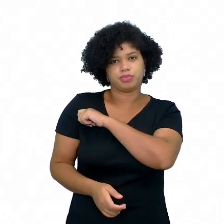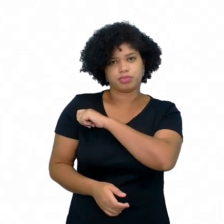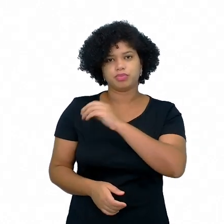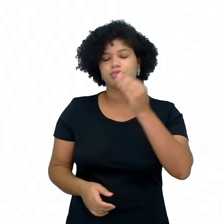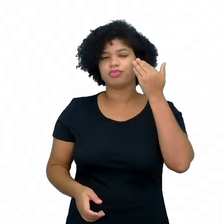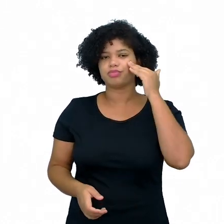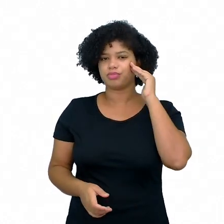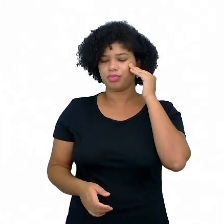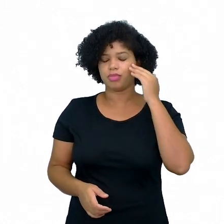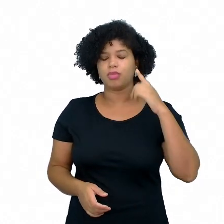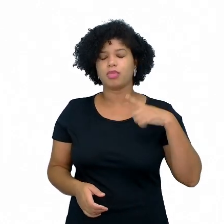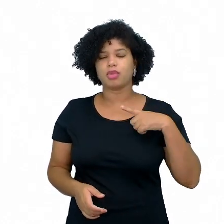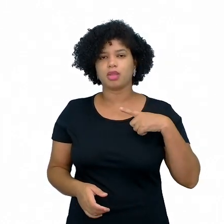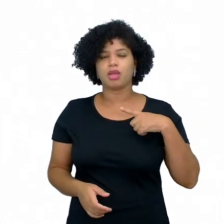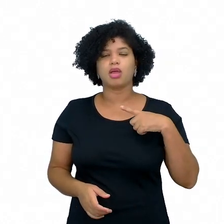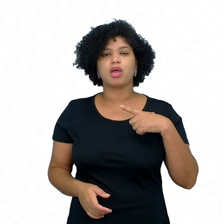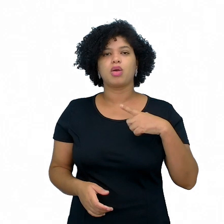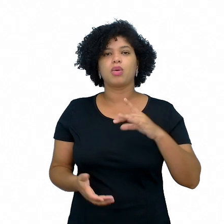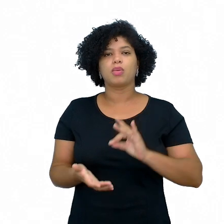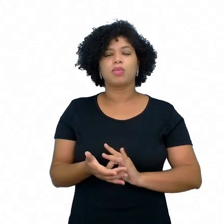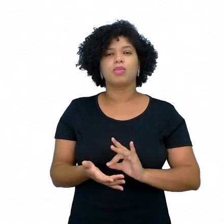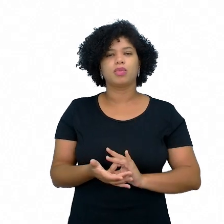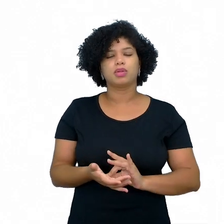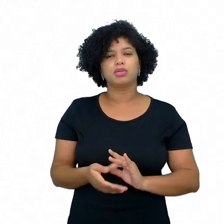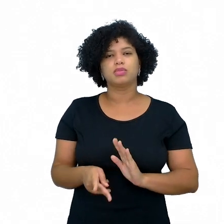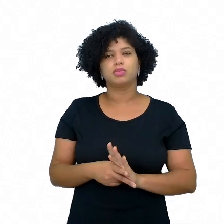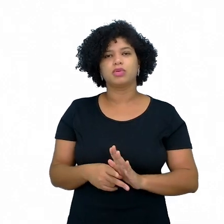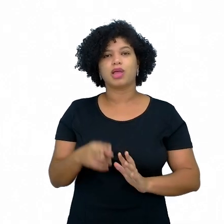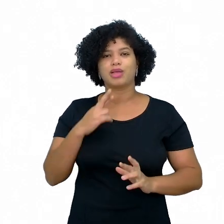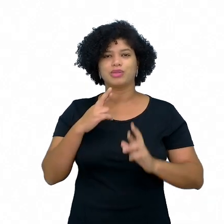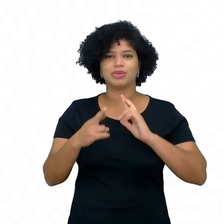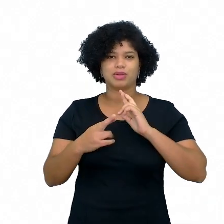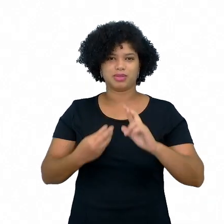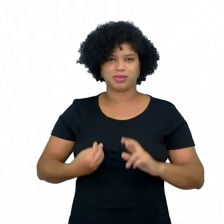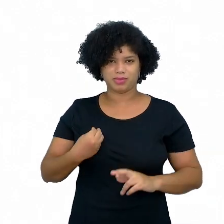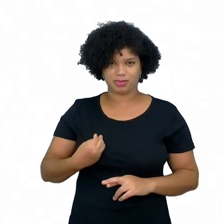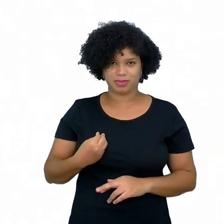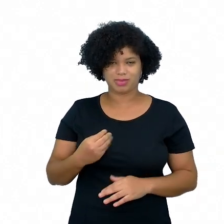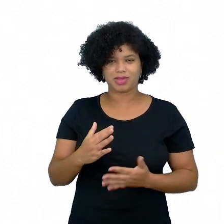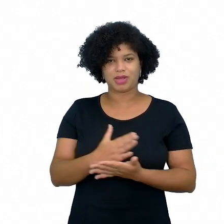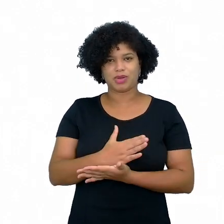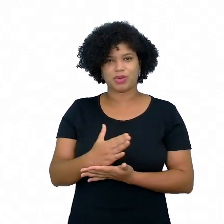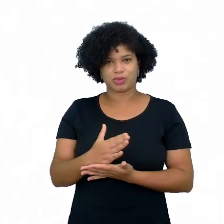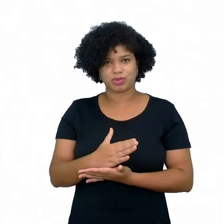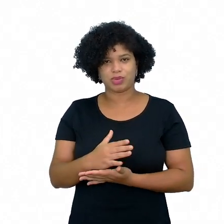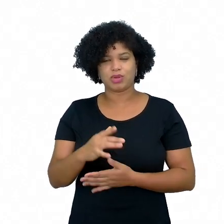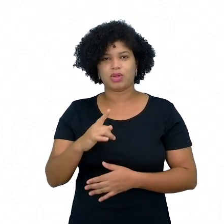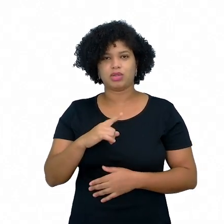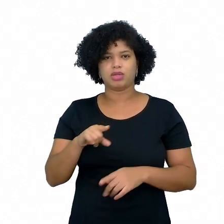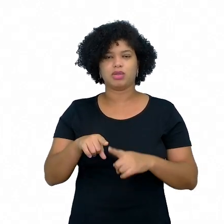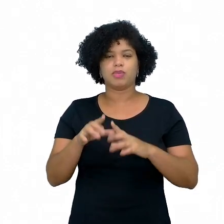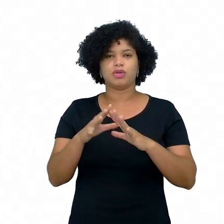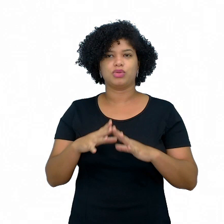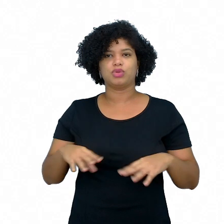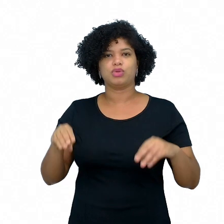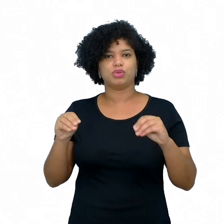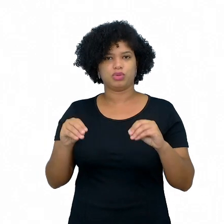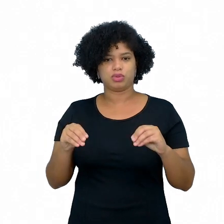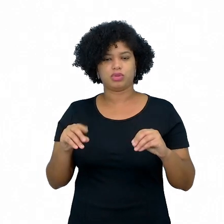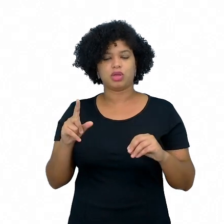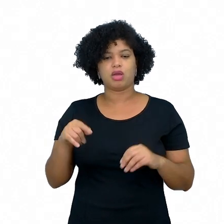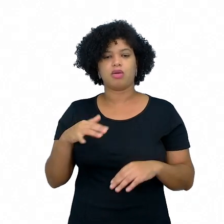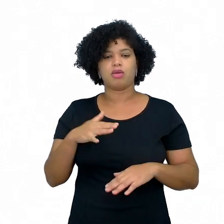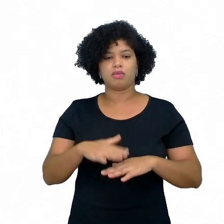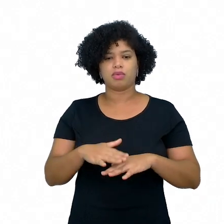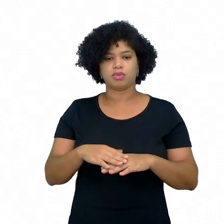um princípio com base em resultados já conhecidos. Alguns procedimentos e soluções são